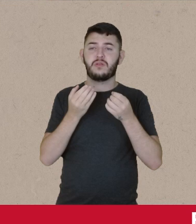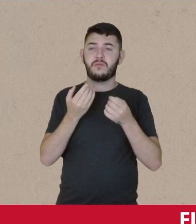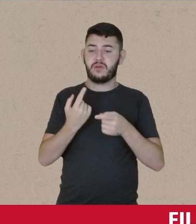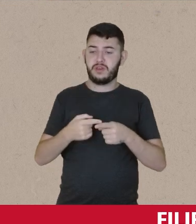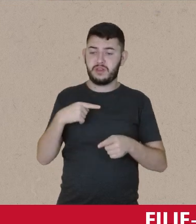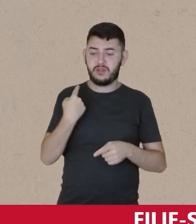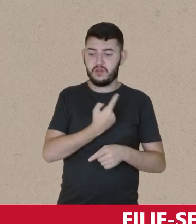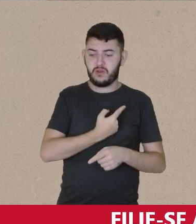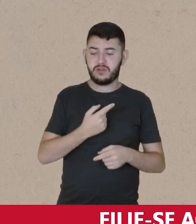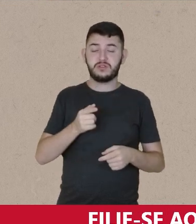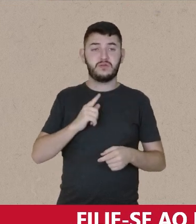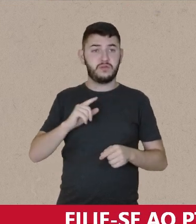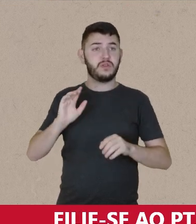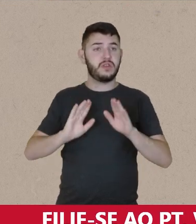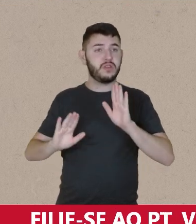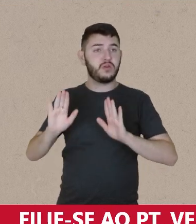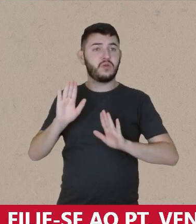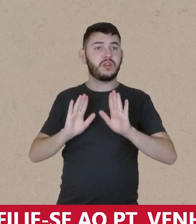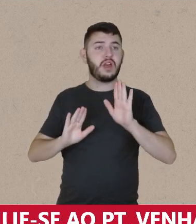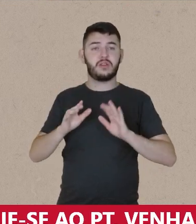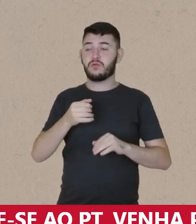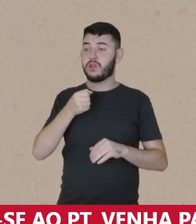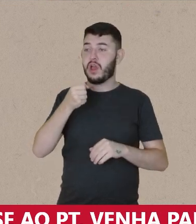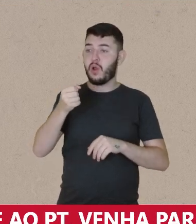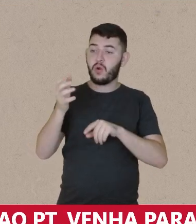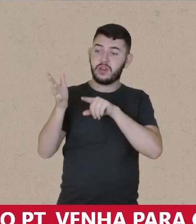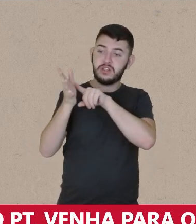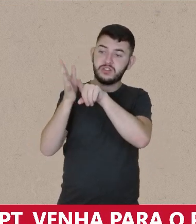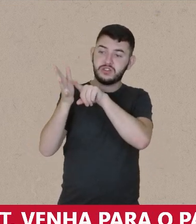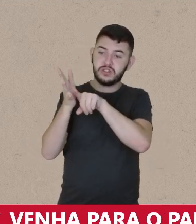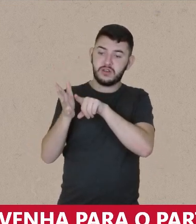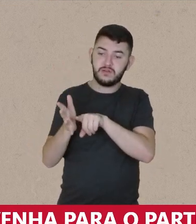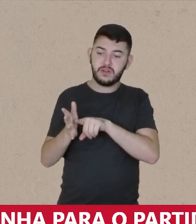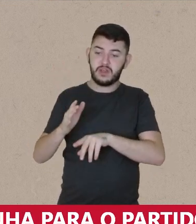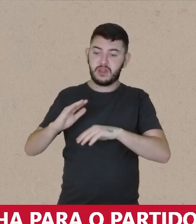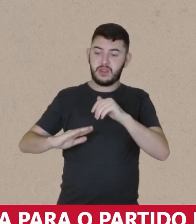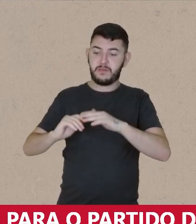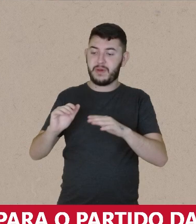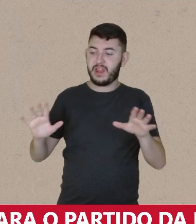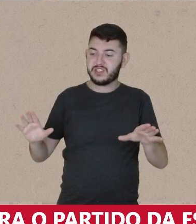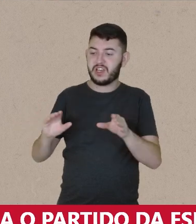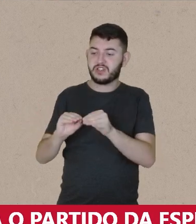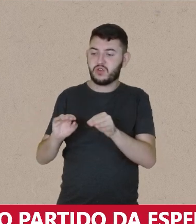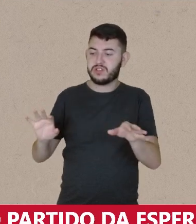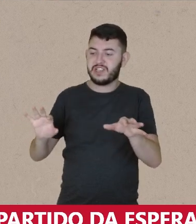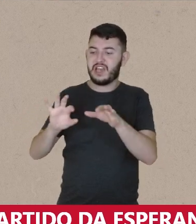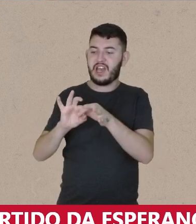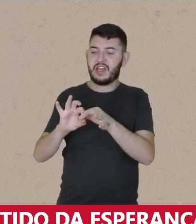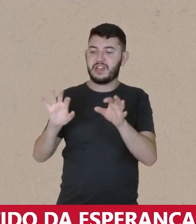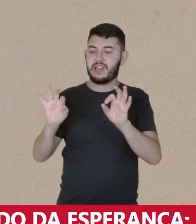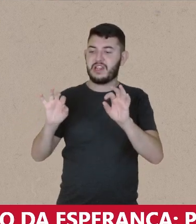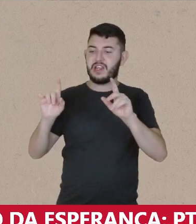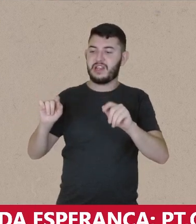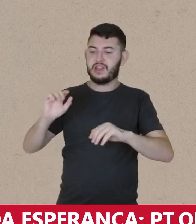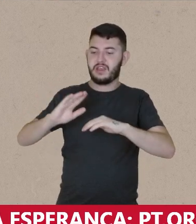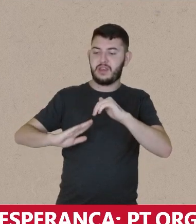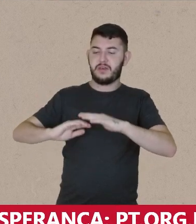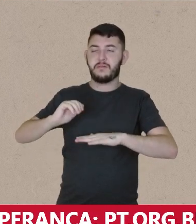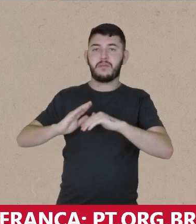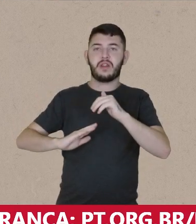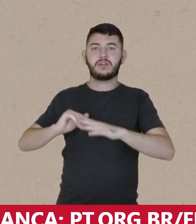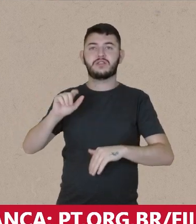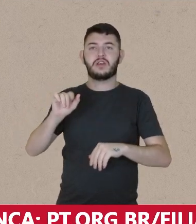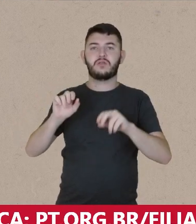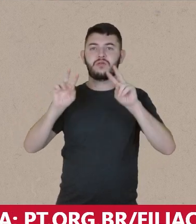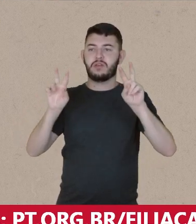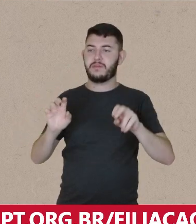tivemos esse cuidado na oitiva de não associar essa prática a nada do que a gente pode chamar de cuidados paliativos. Cuidados